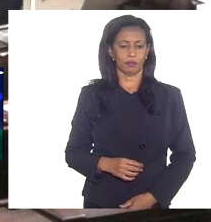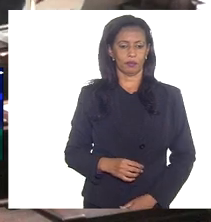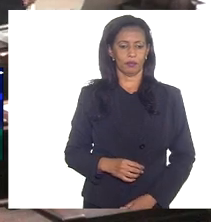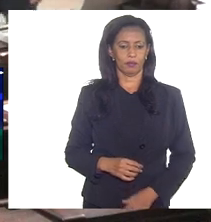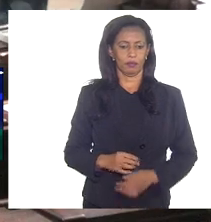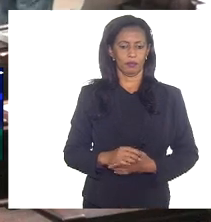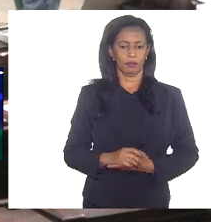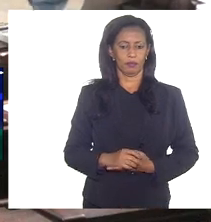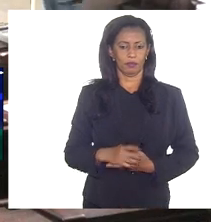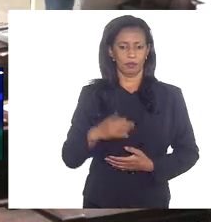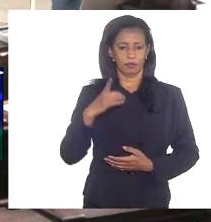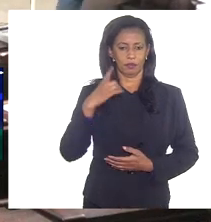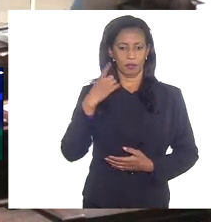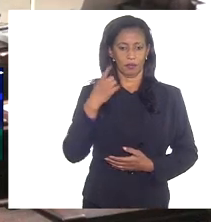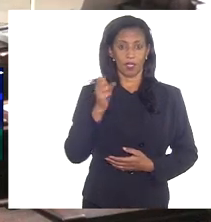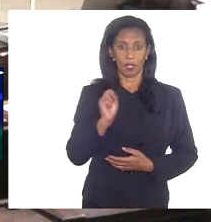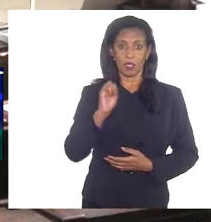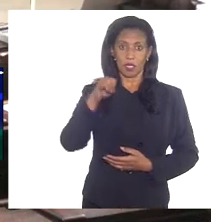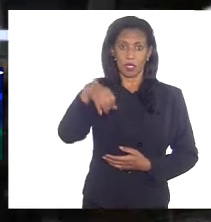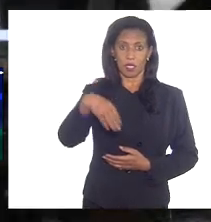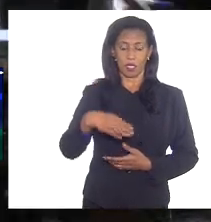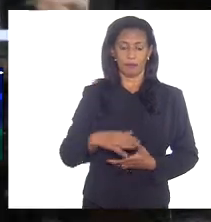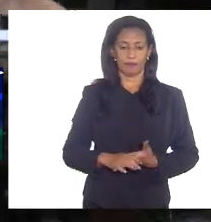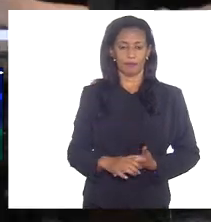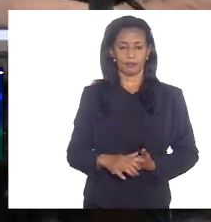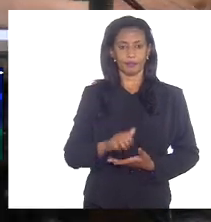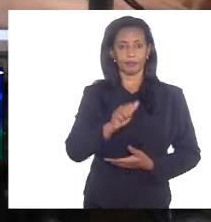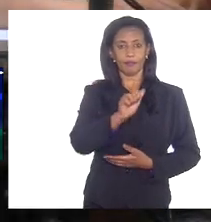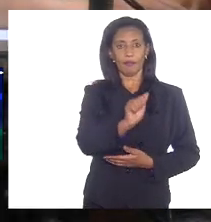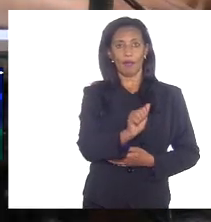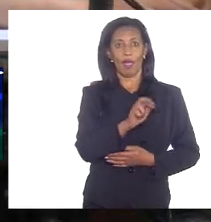Deputado Márcio Pacheco, votou sim. Deputado Marcos Abraão,